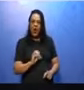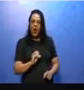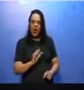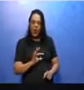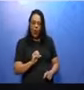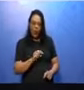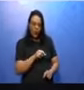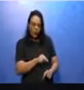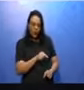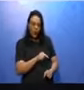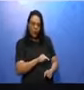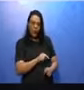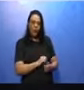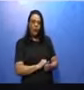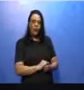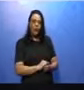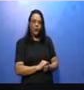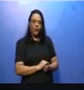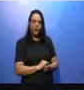está